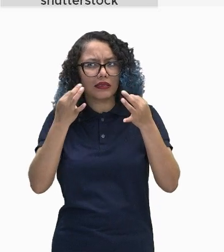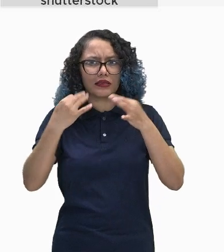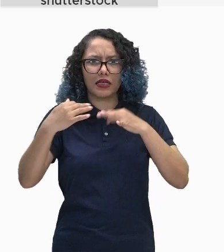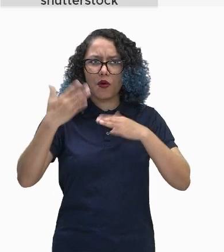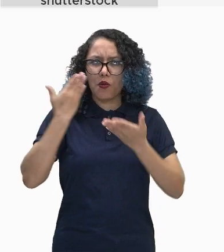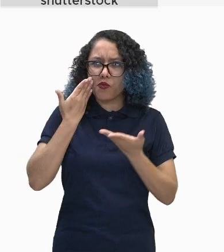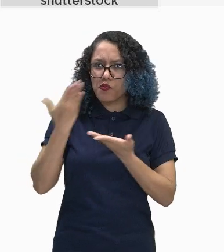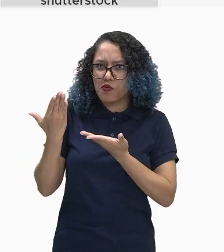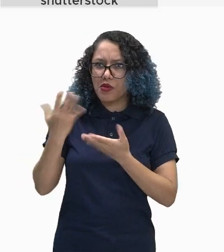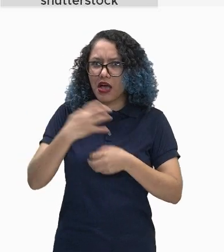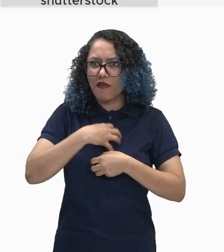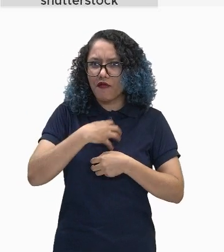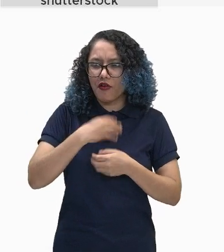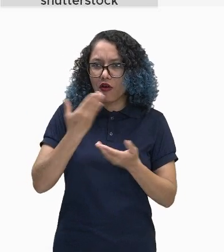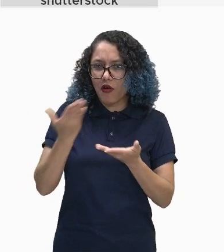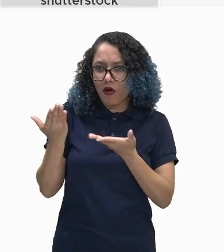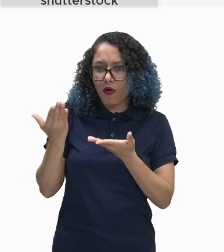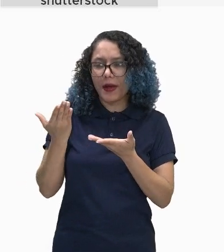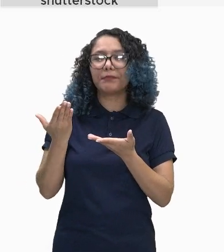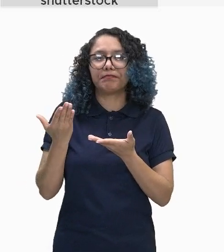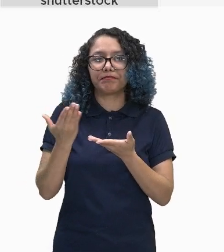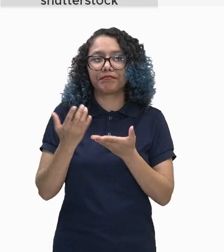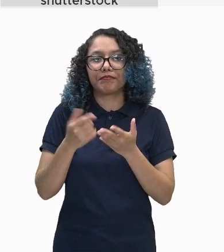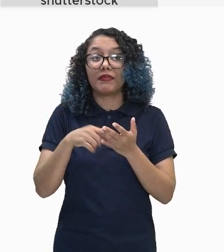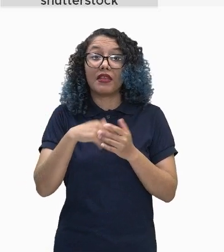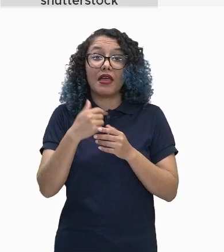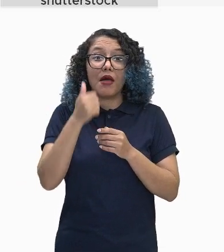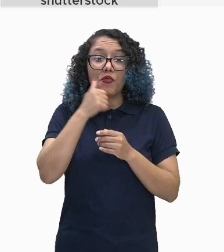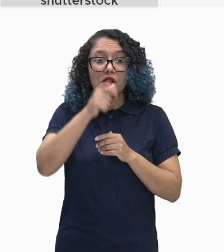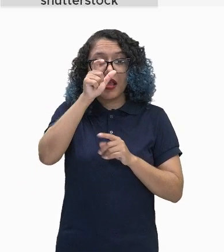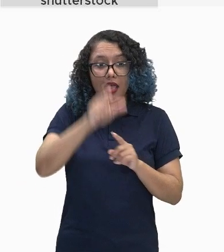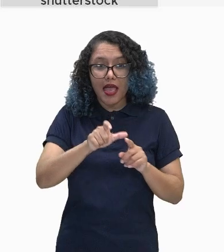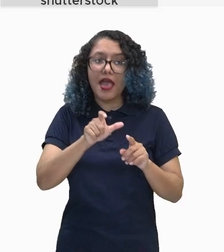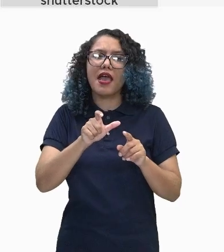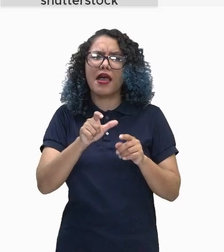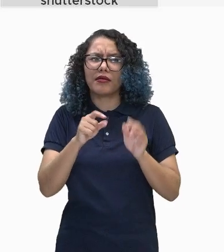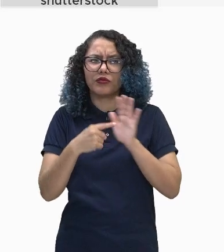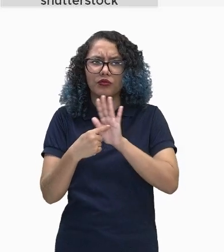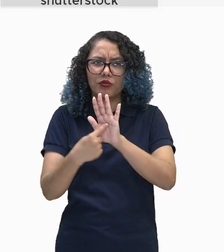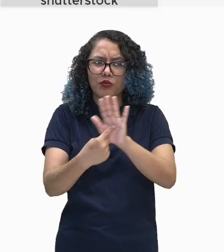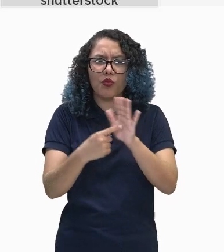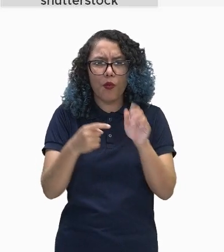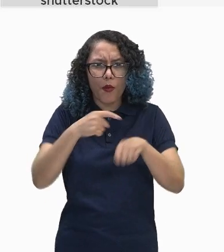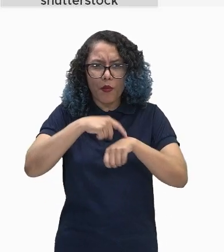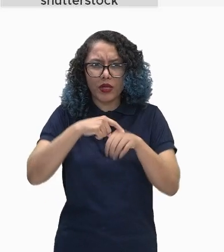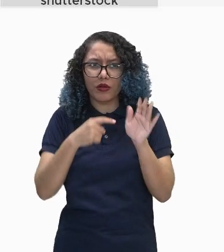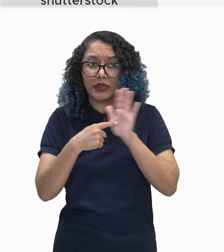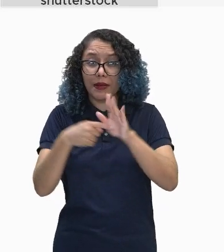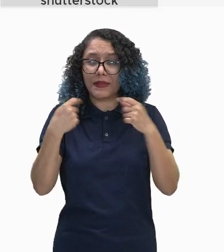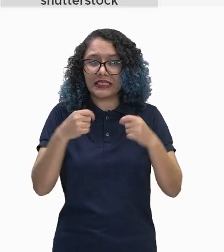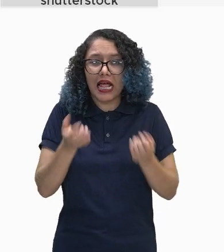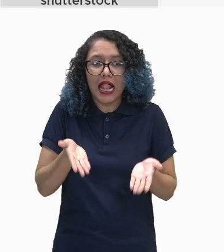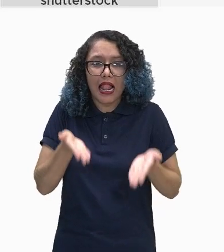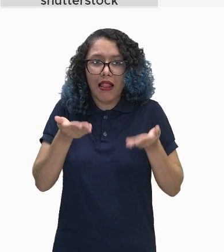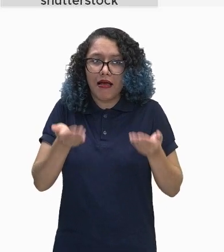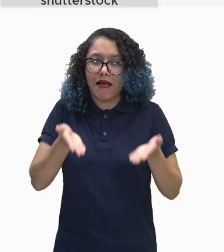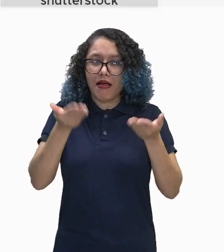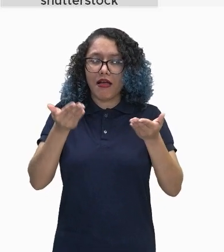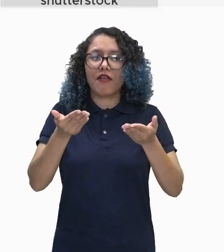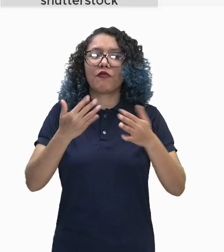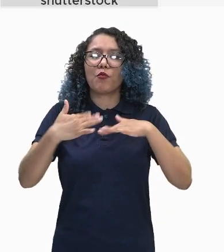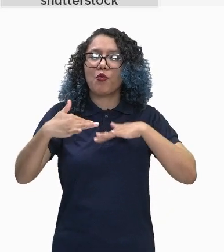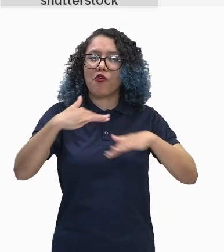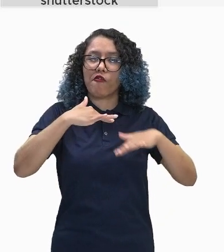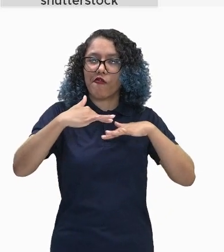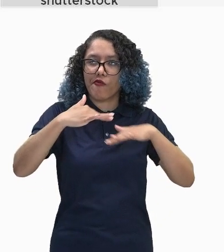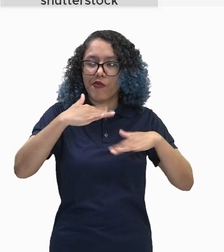bailarinas, quando estão representando, ela tem que ter essa leveza aí no palco, esses movimentos